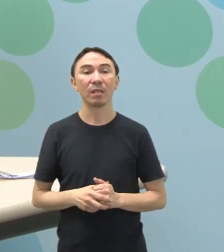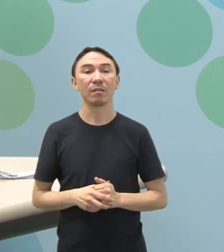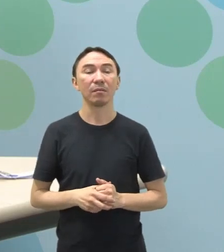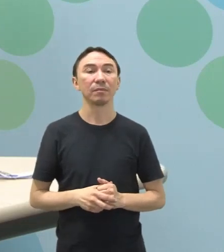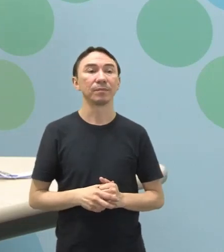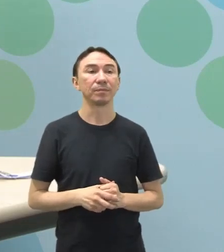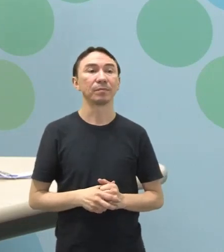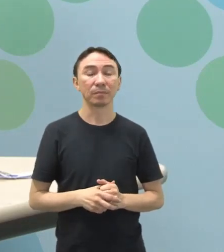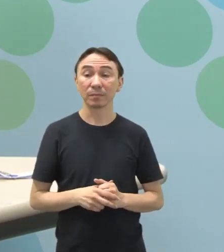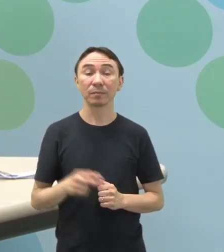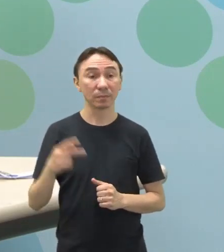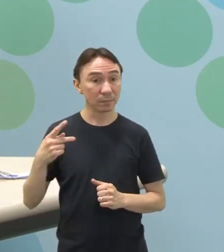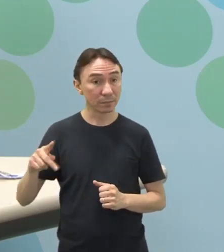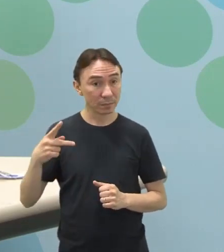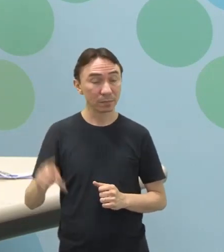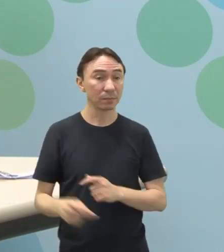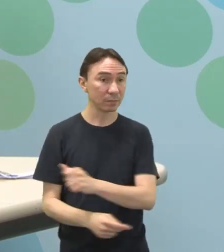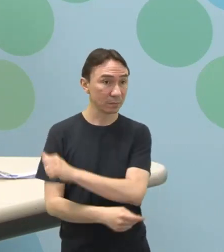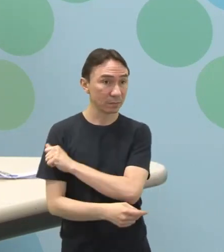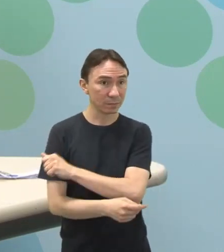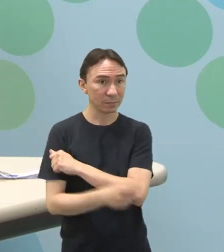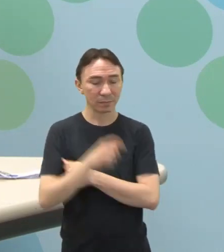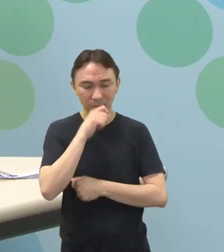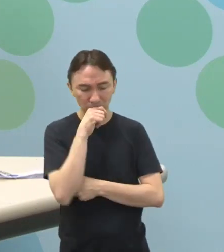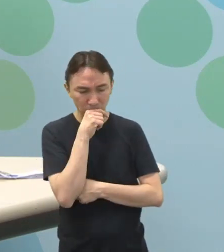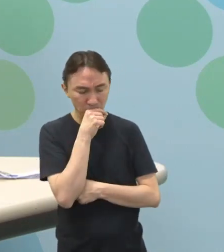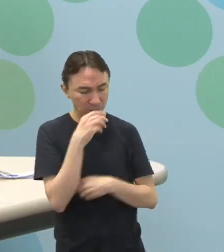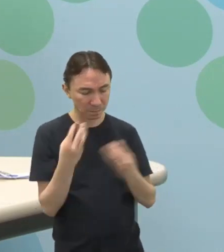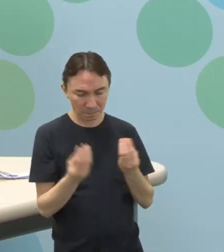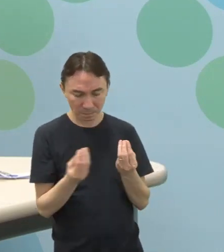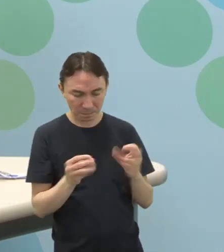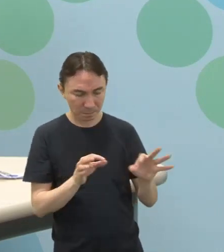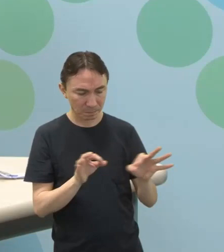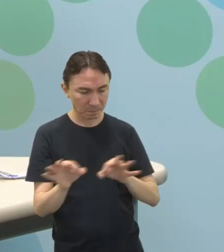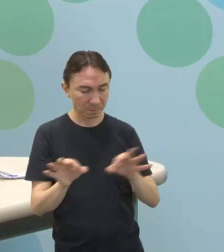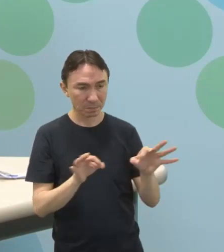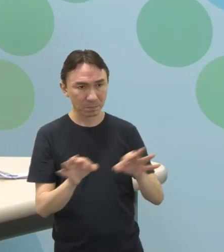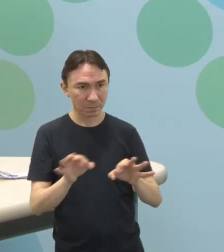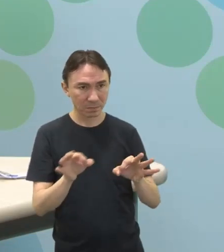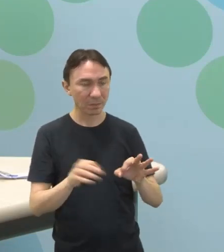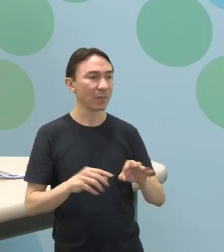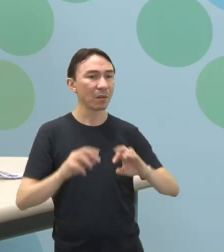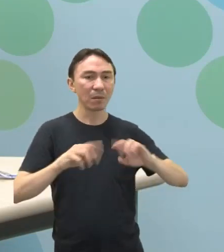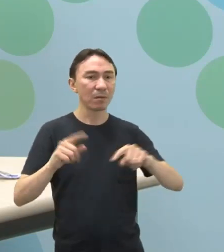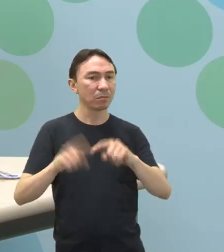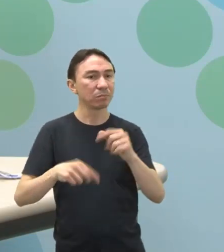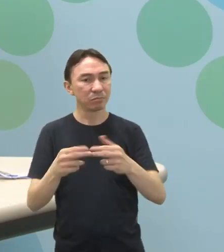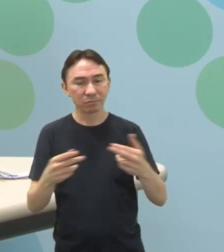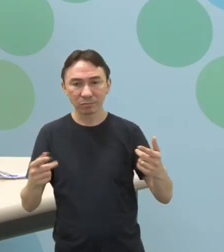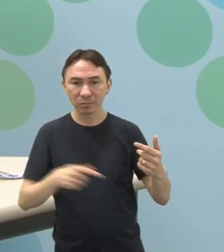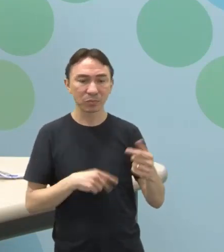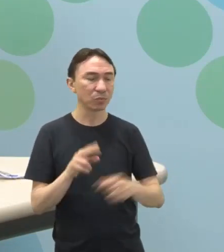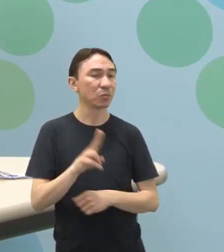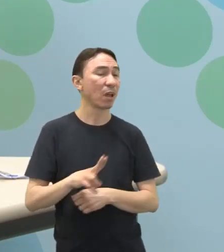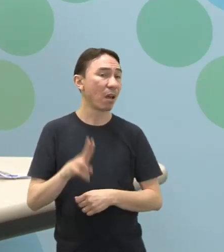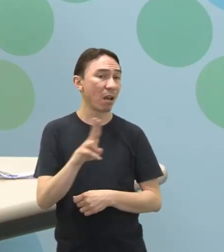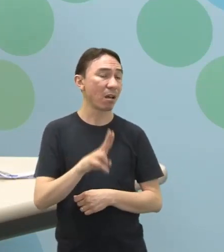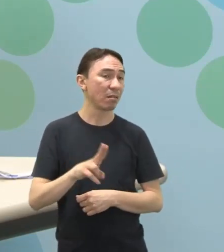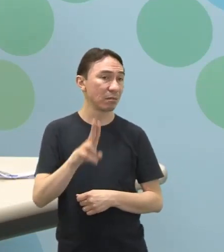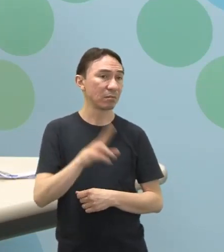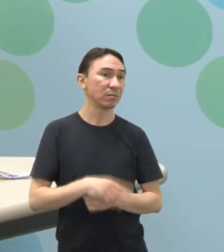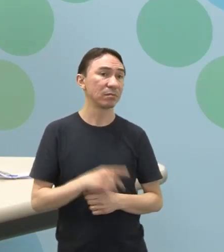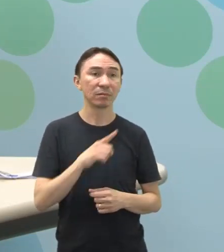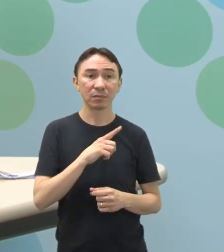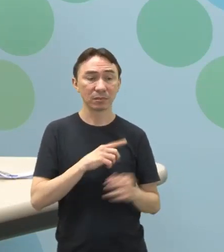em Como construir o que utilizar a relacionar o objeto plano e o sólido aqui trouxeram os textos